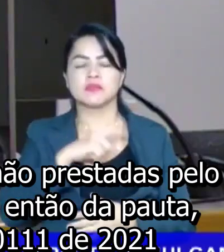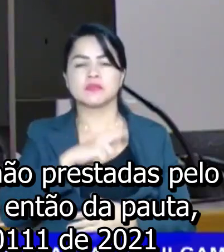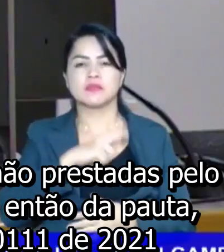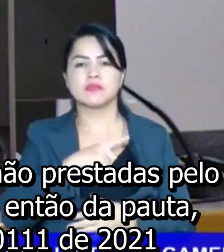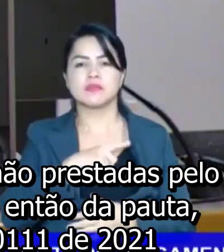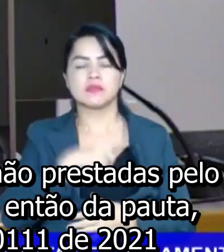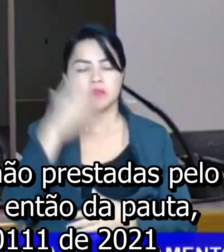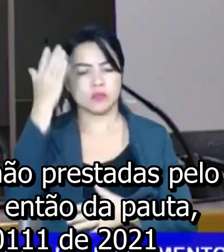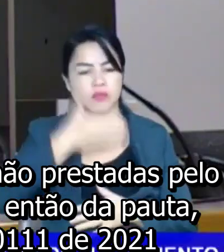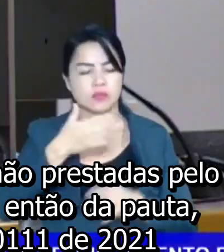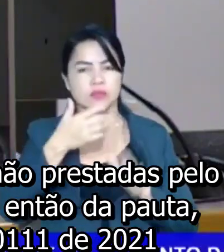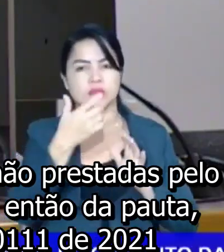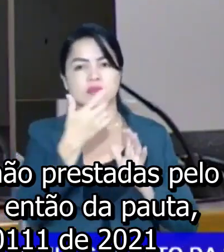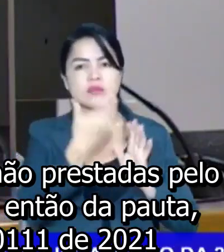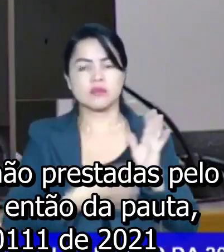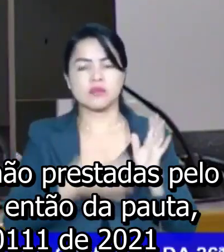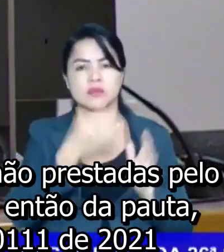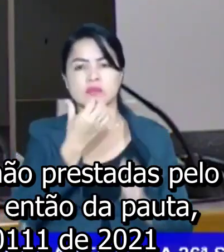a prestação anual